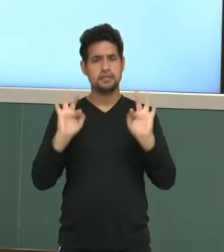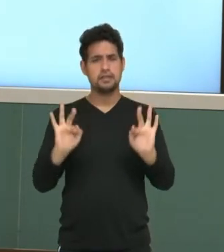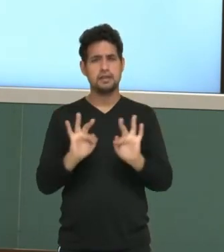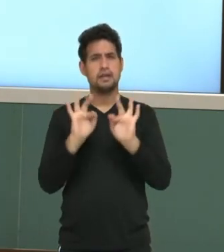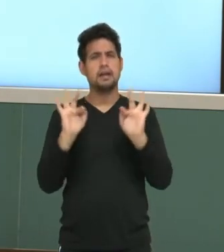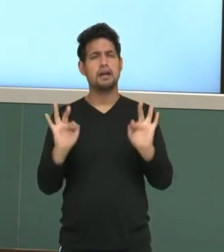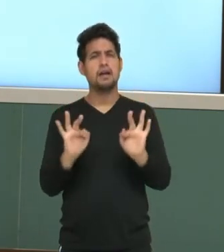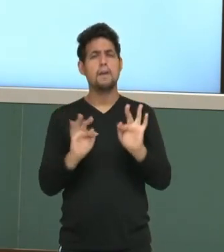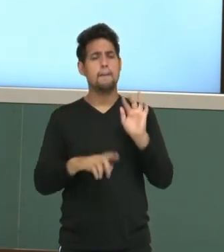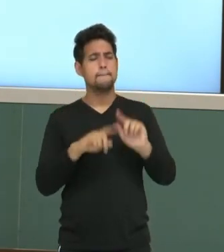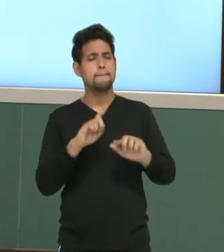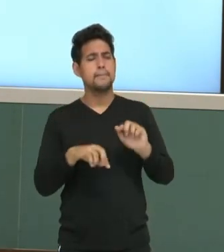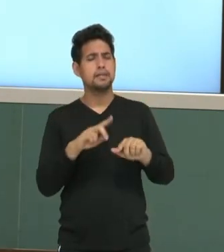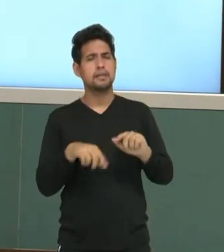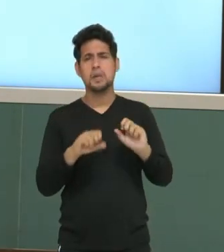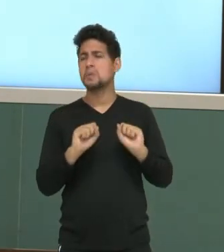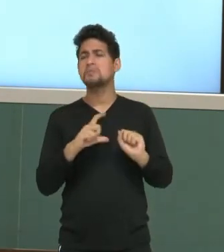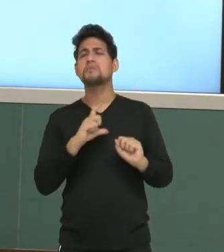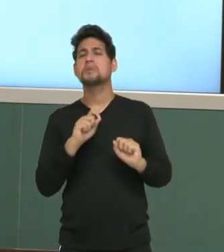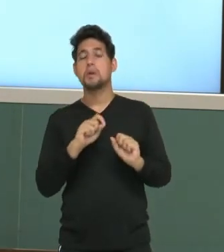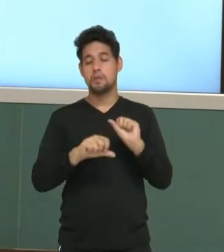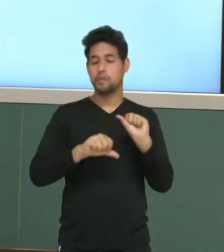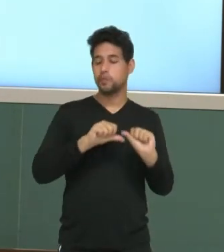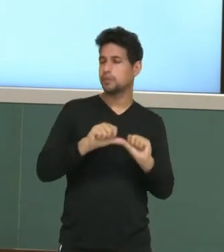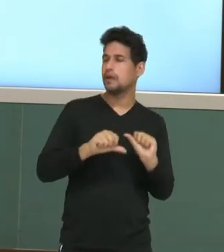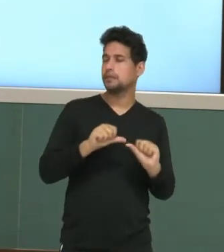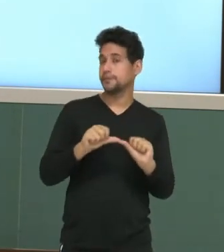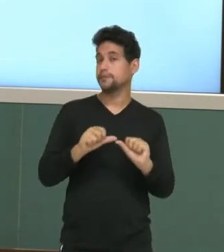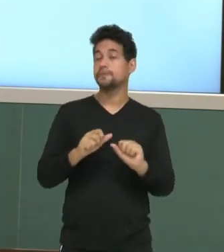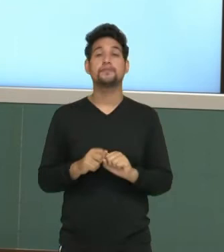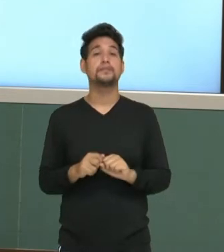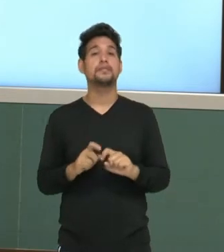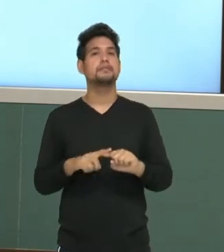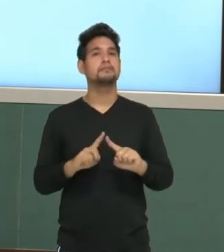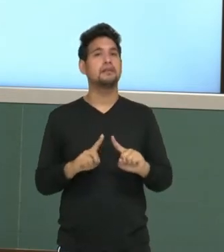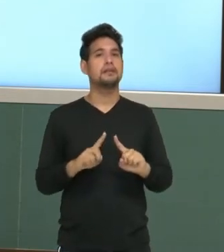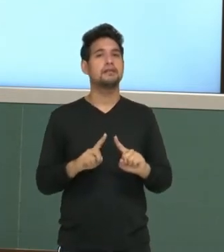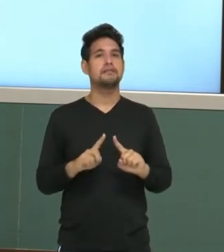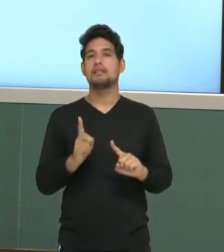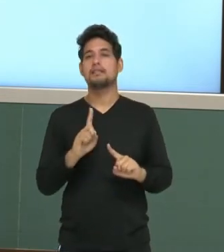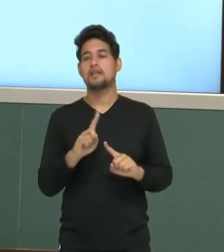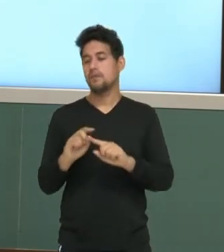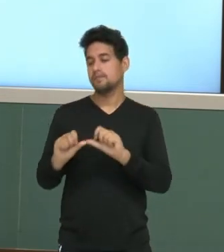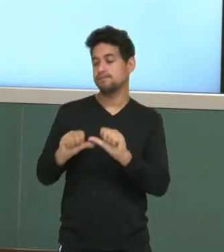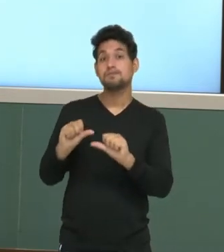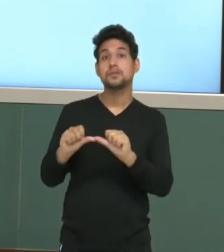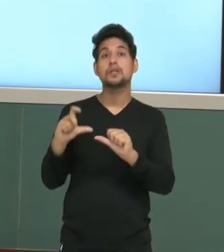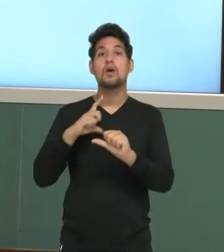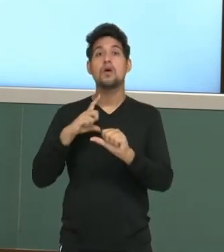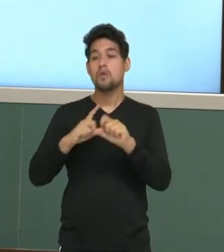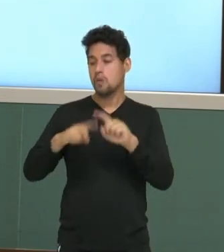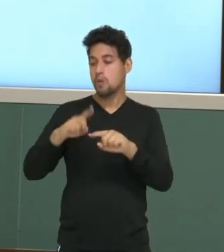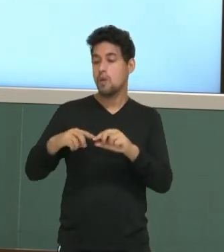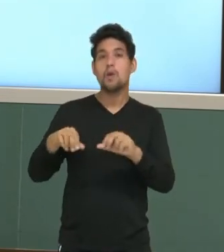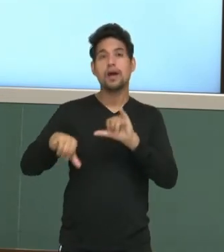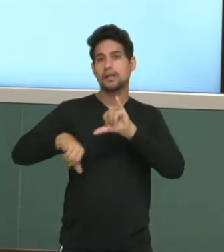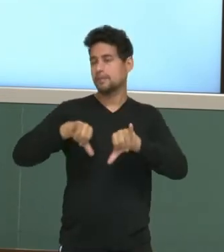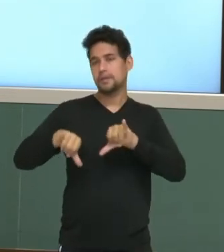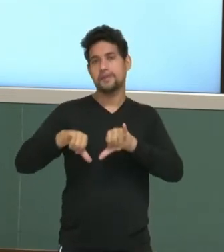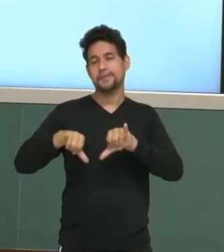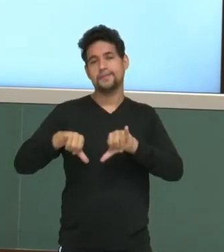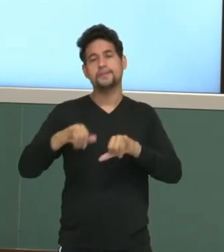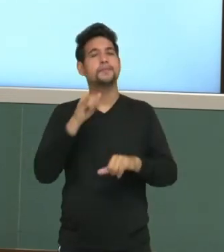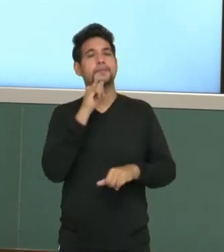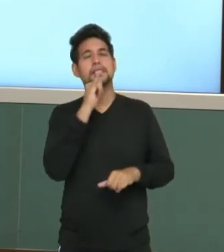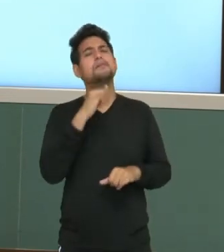o material ele pode ser modificado, mas não altera a sua composição química. Por exemplo,